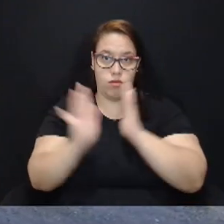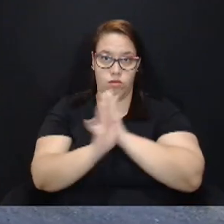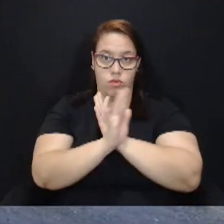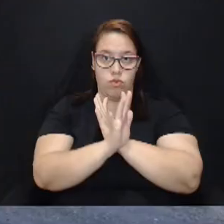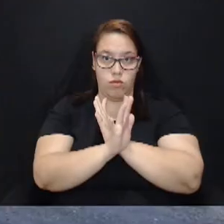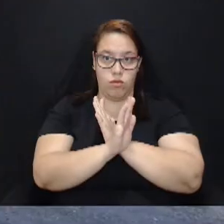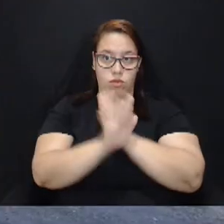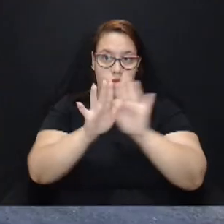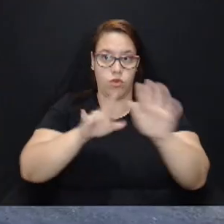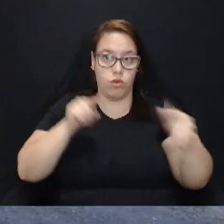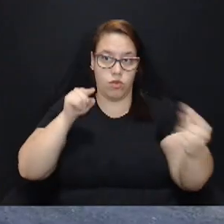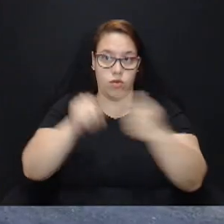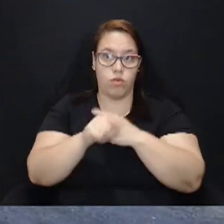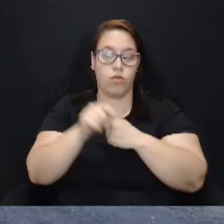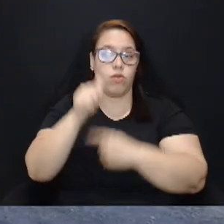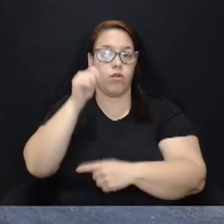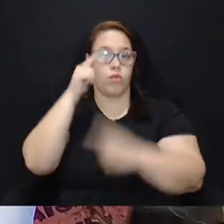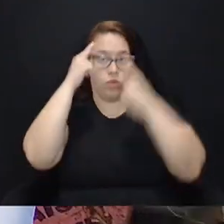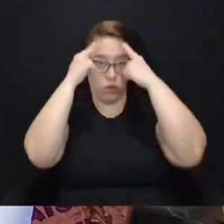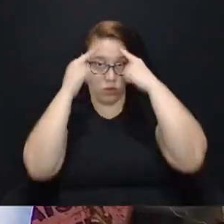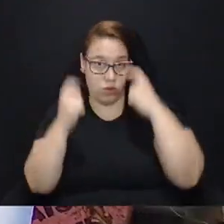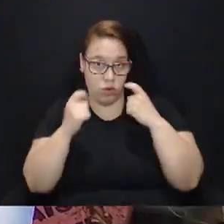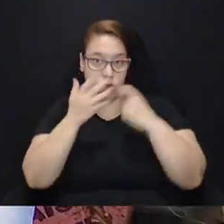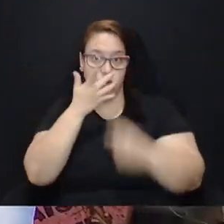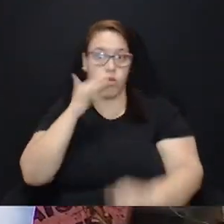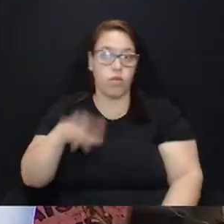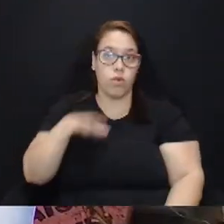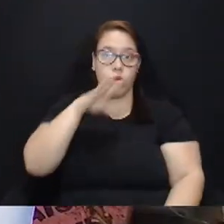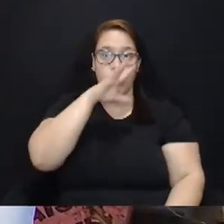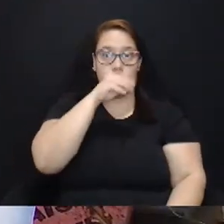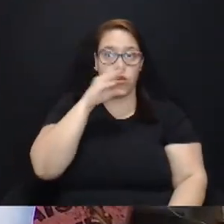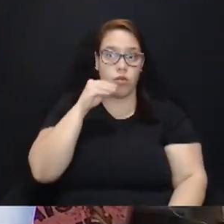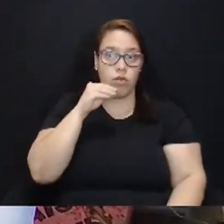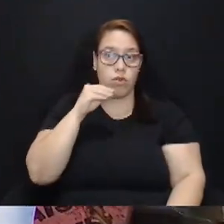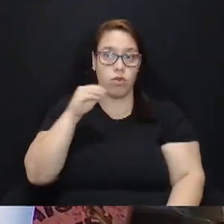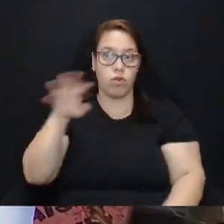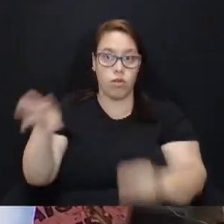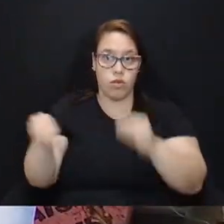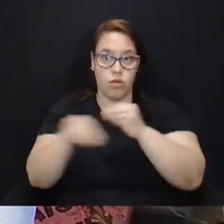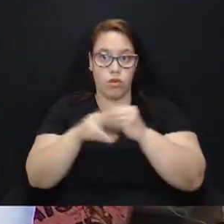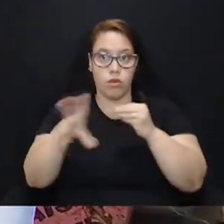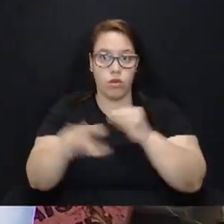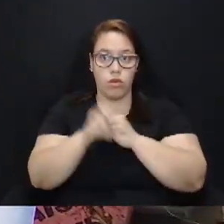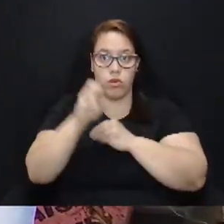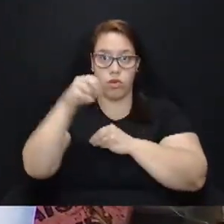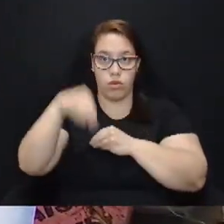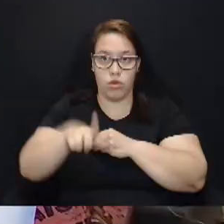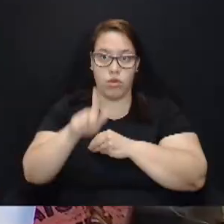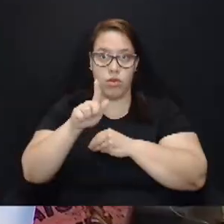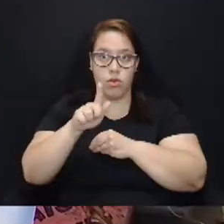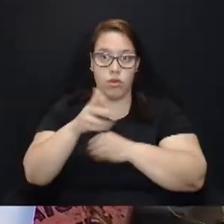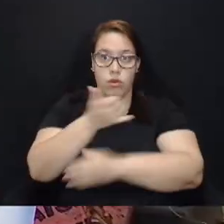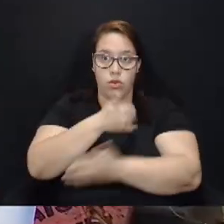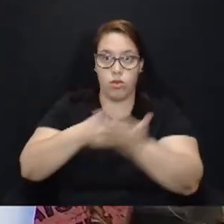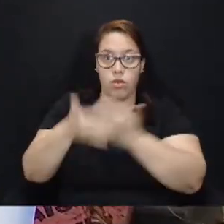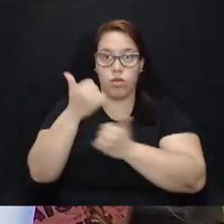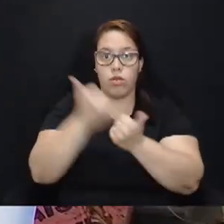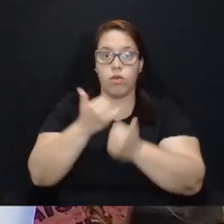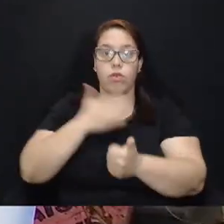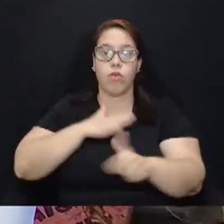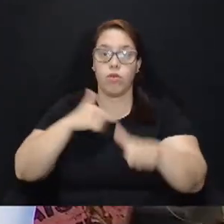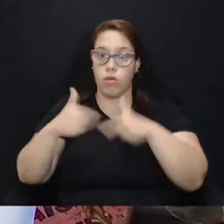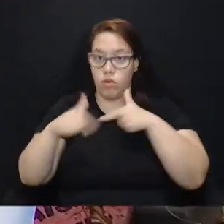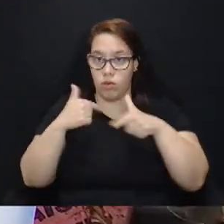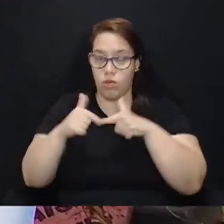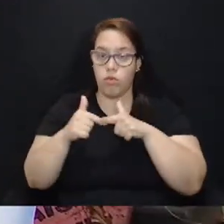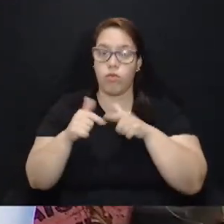violência dos crianças e adolescentes, junto às ONGs da nossa região, que hoje são parceiras do meu trabalho, parceira da